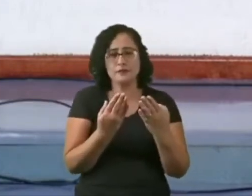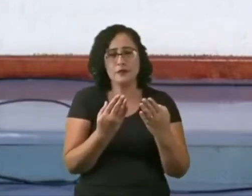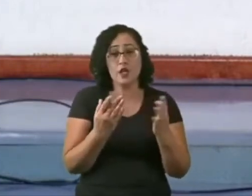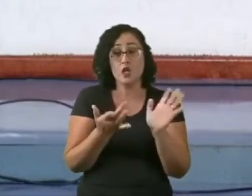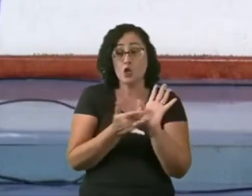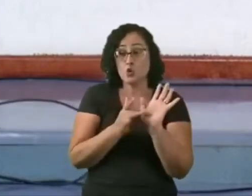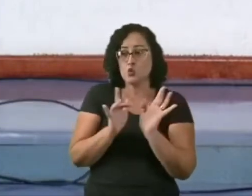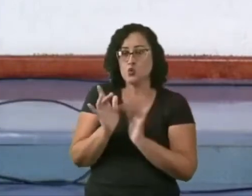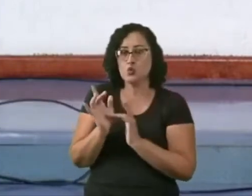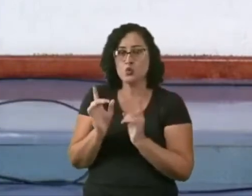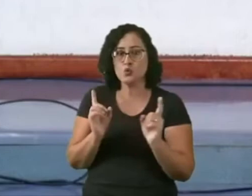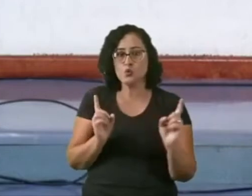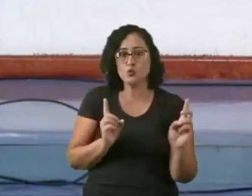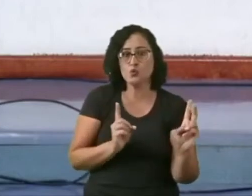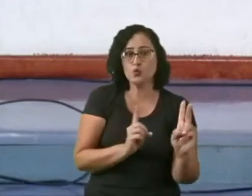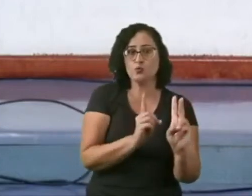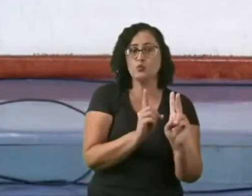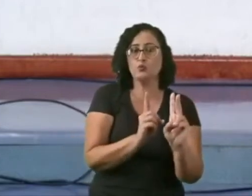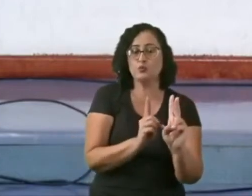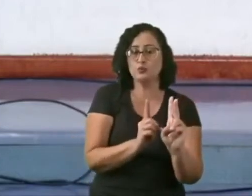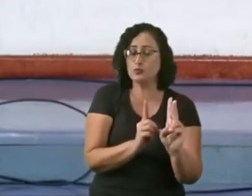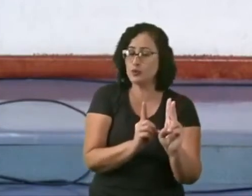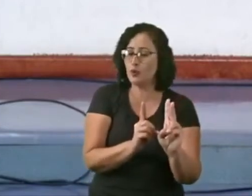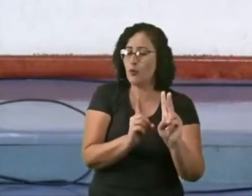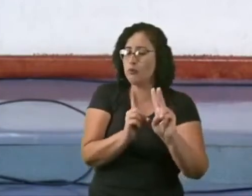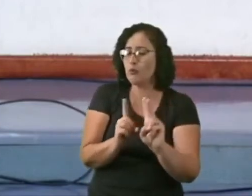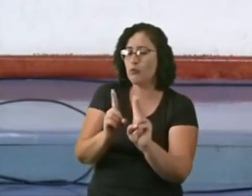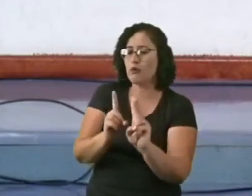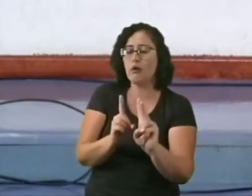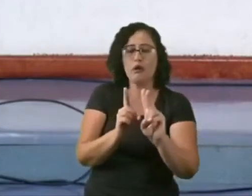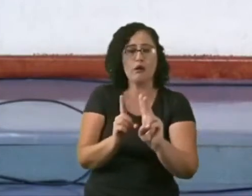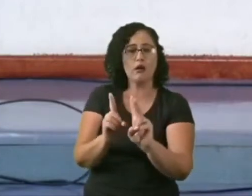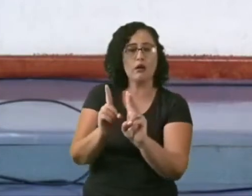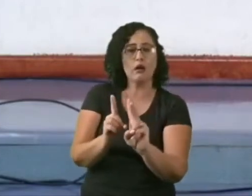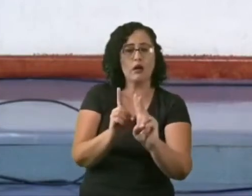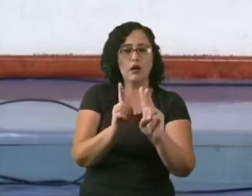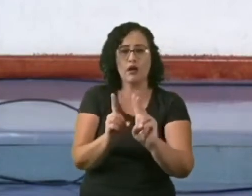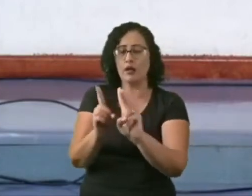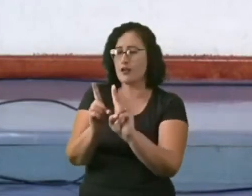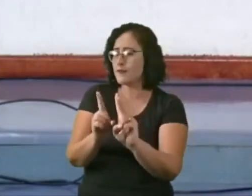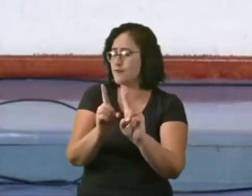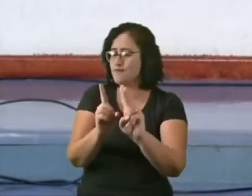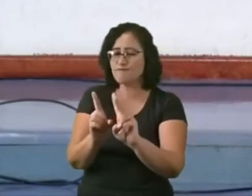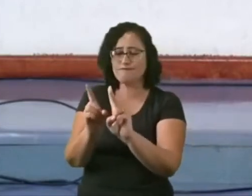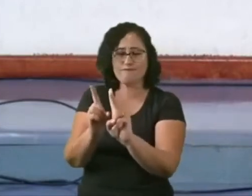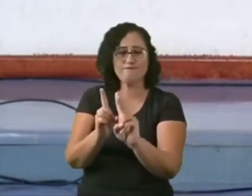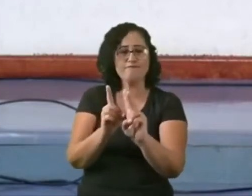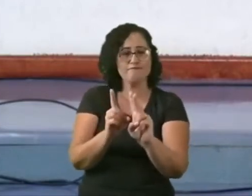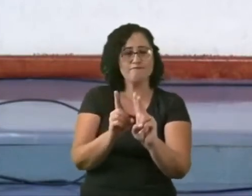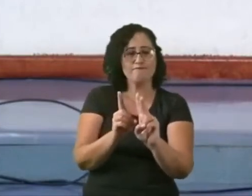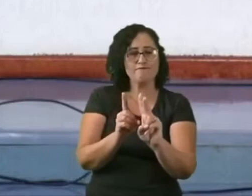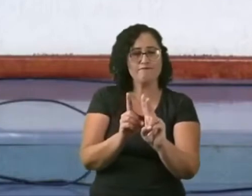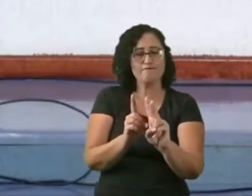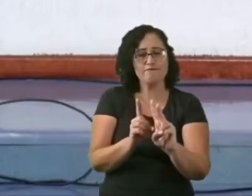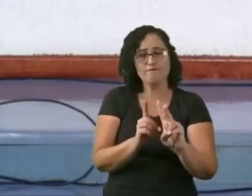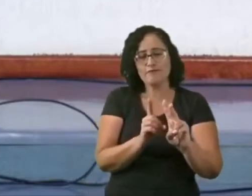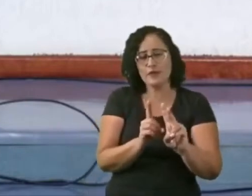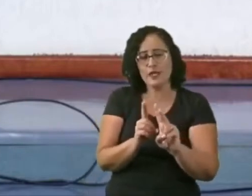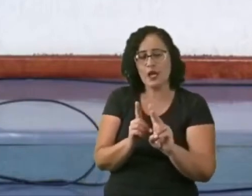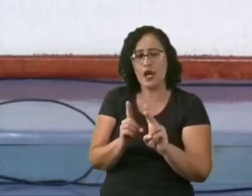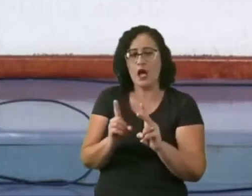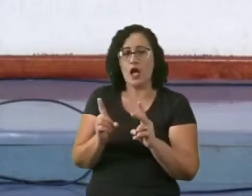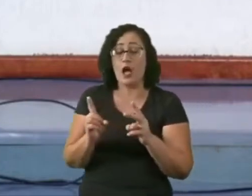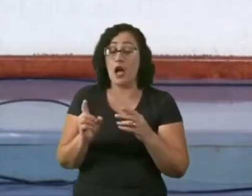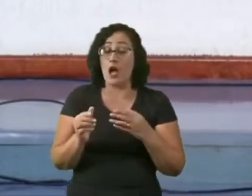Começou a caminhar com eles. Jesus, Ele começa a caminhada conosco, mesmo quando nós não o